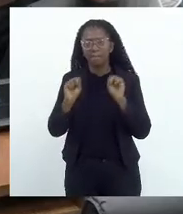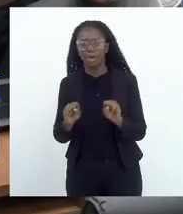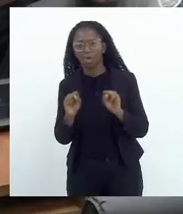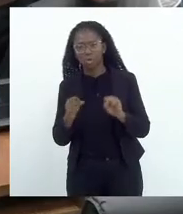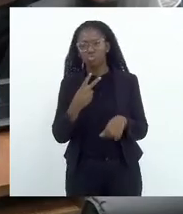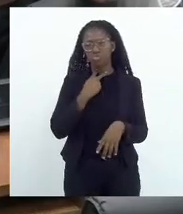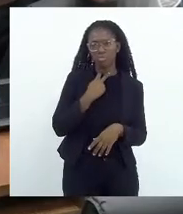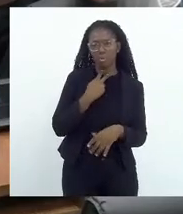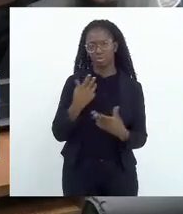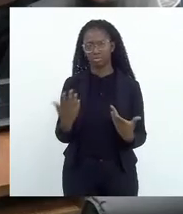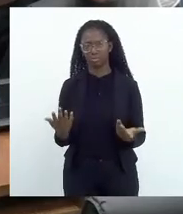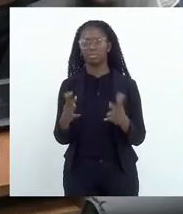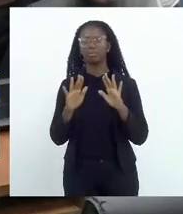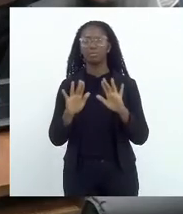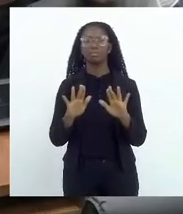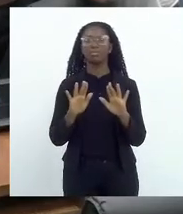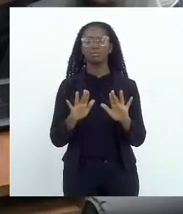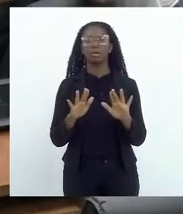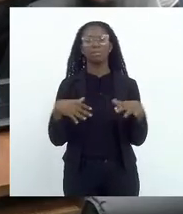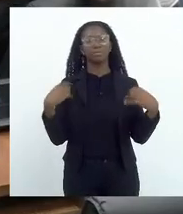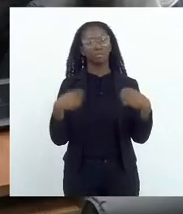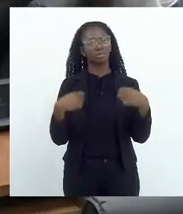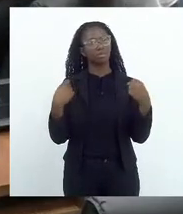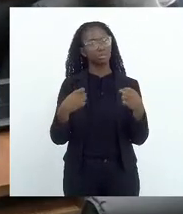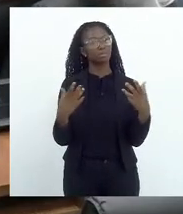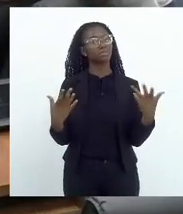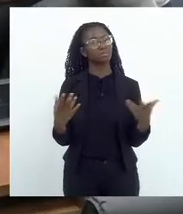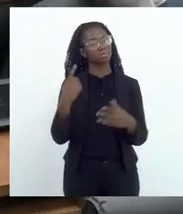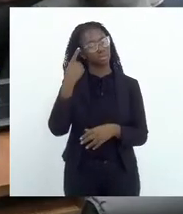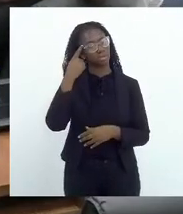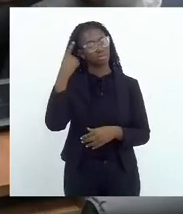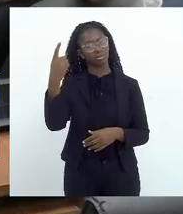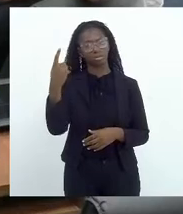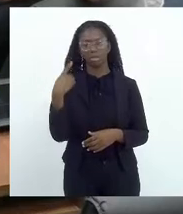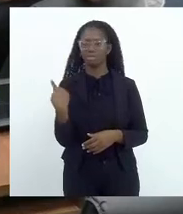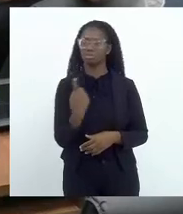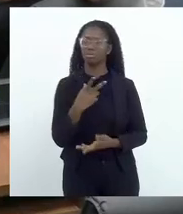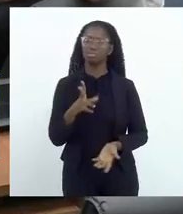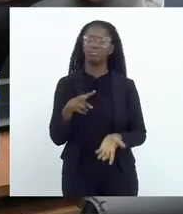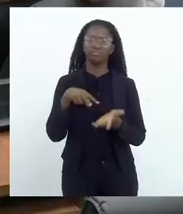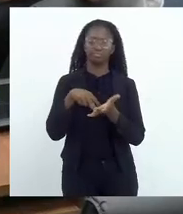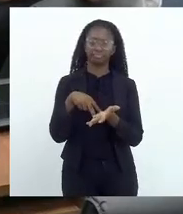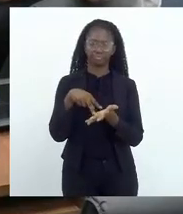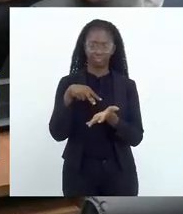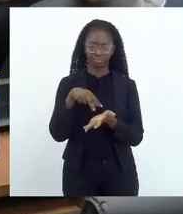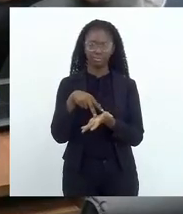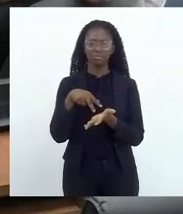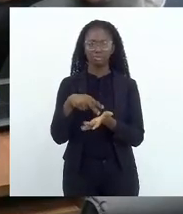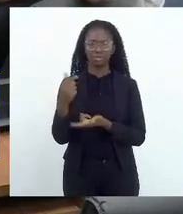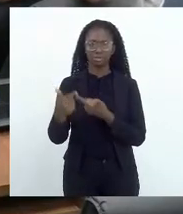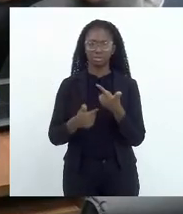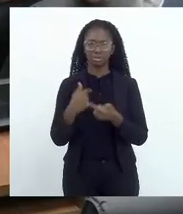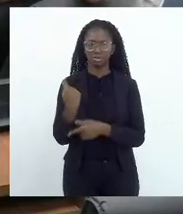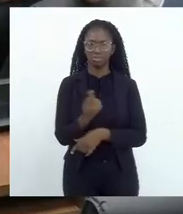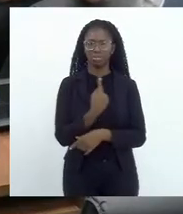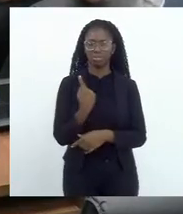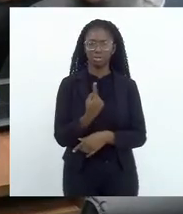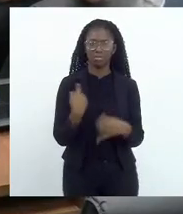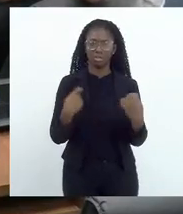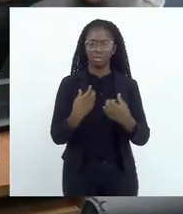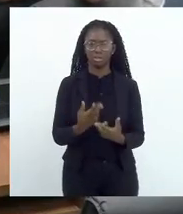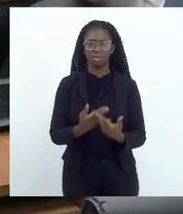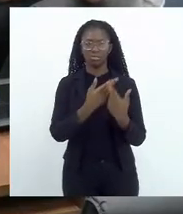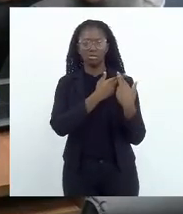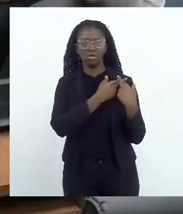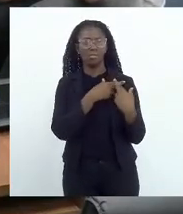aquilo, mas no mínimo o bom senso e o cargo que ocupamos nos leva à responsabilidade de, no mínimo,